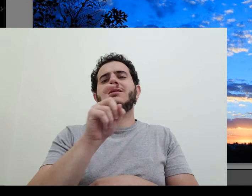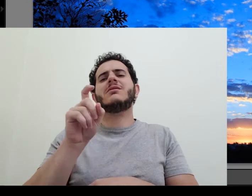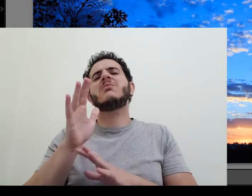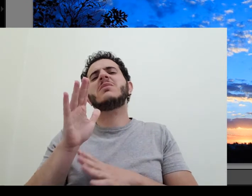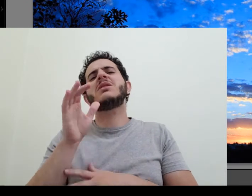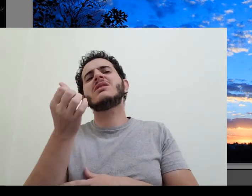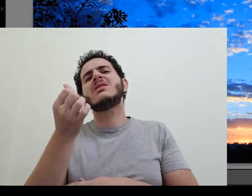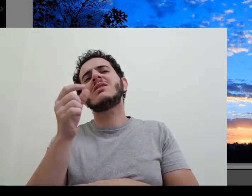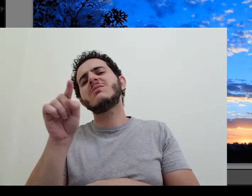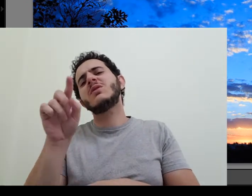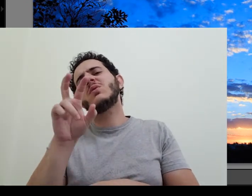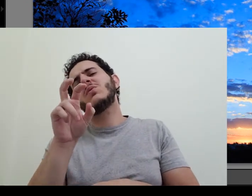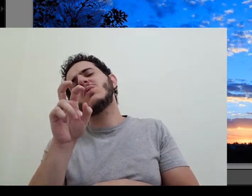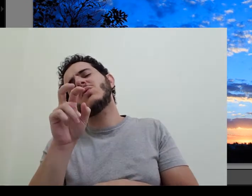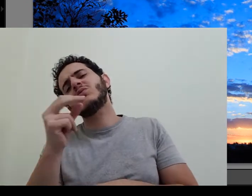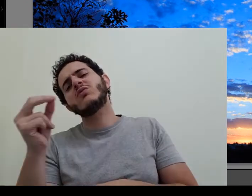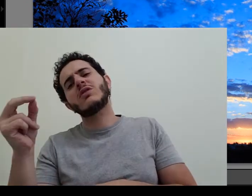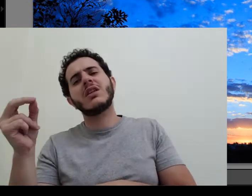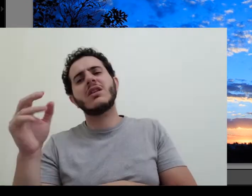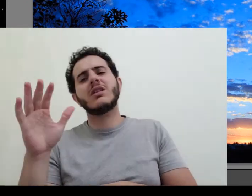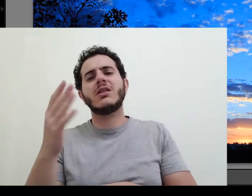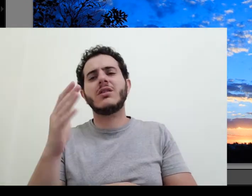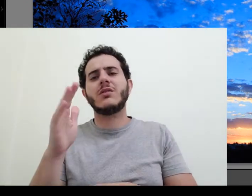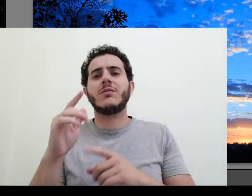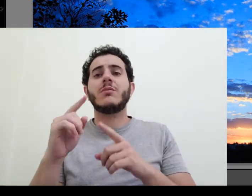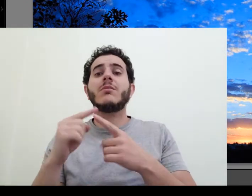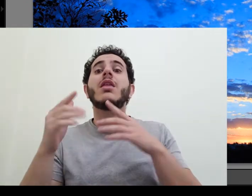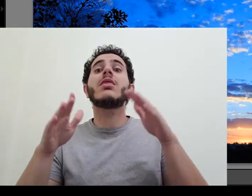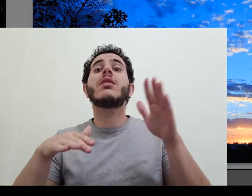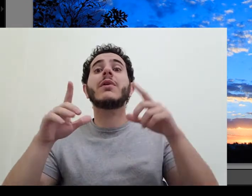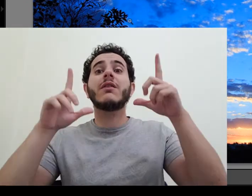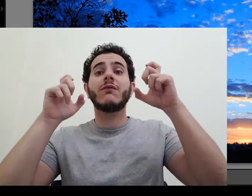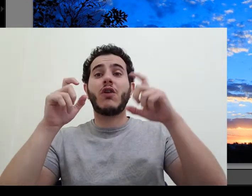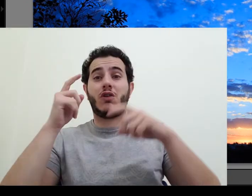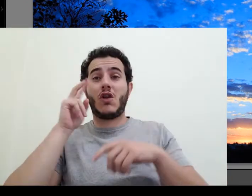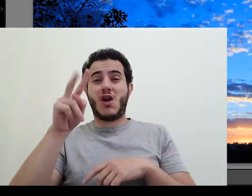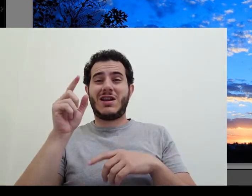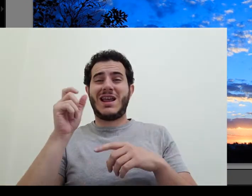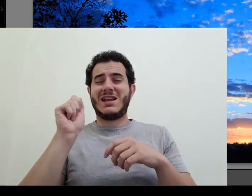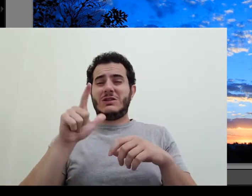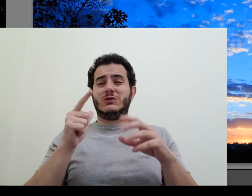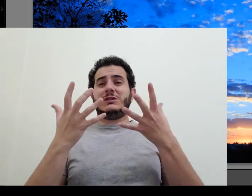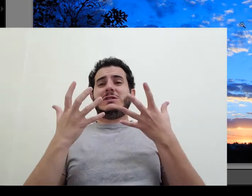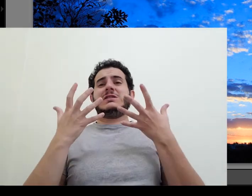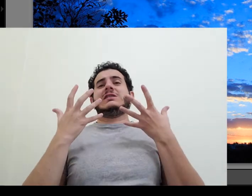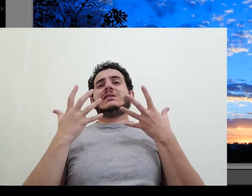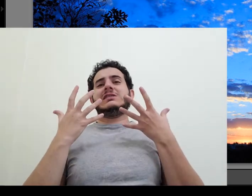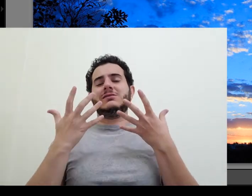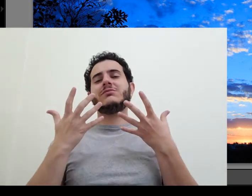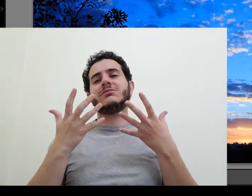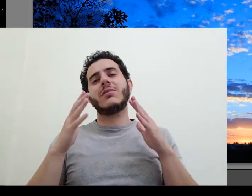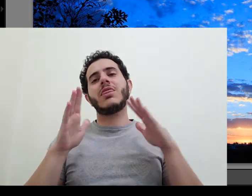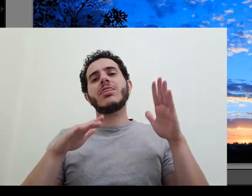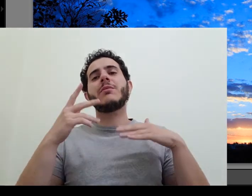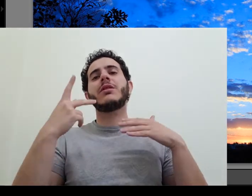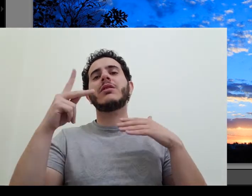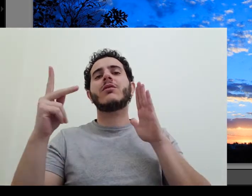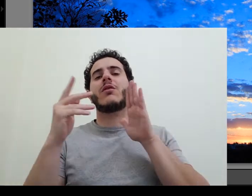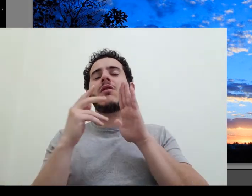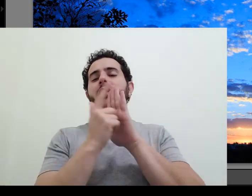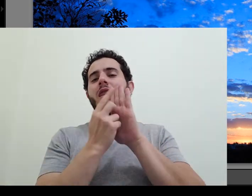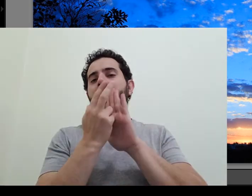com 3200 o nosso tungstênio, tá? Mas não é o caso aqui porque ó, uma foto vai ficar azulada. O Lightroom considera que você está